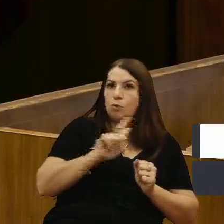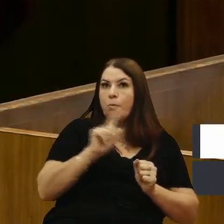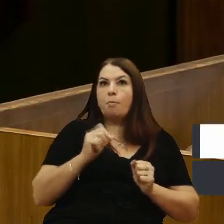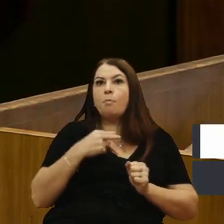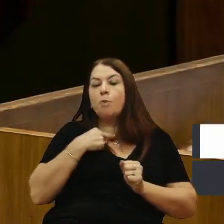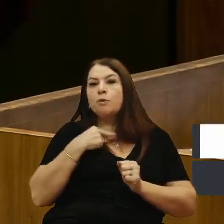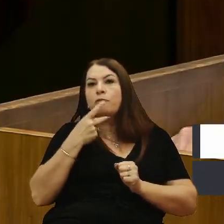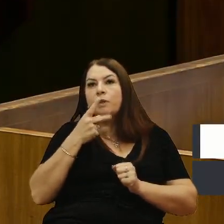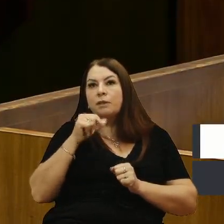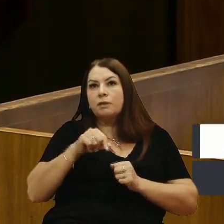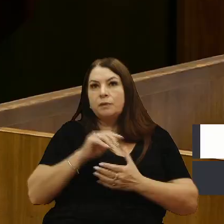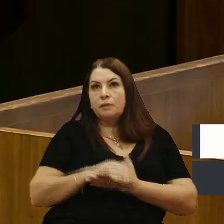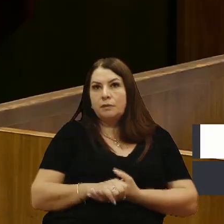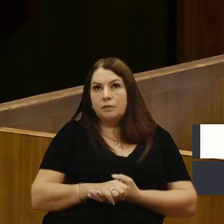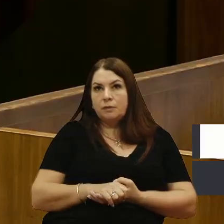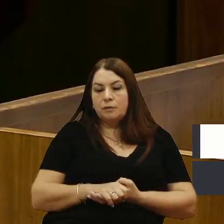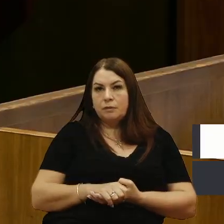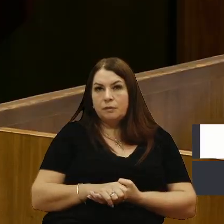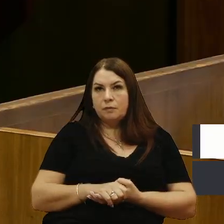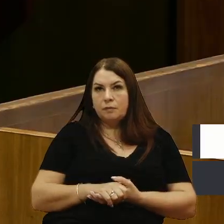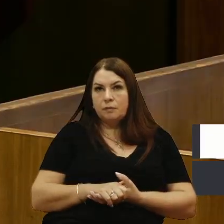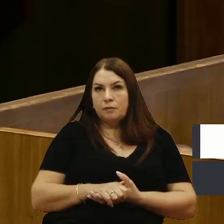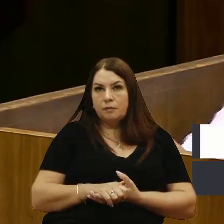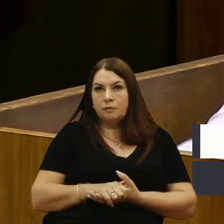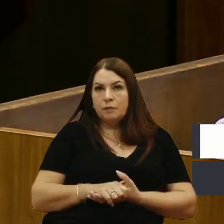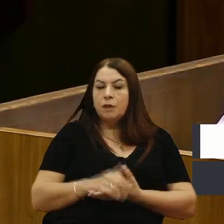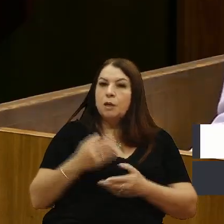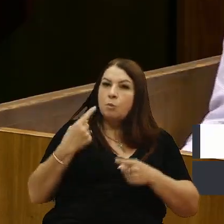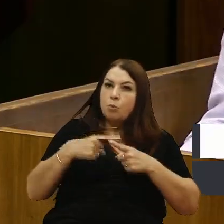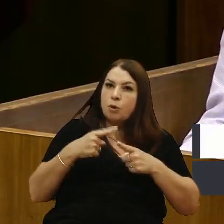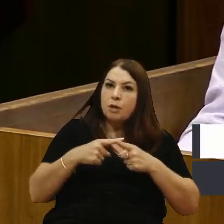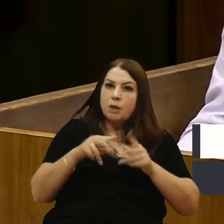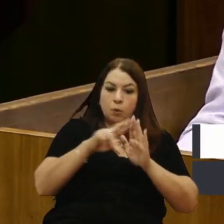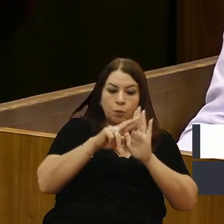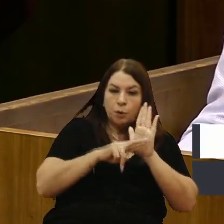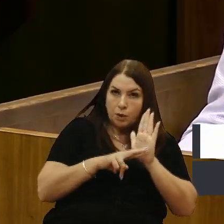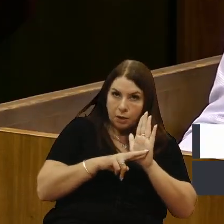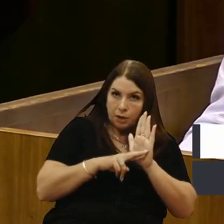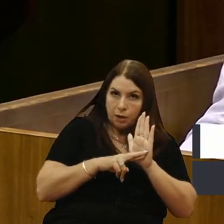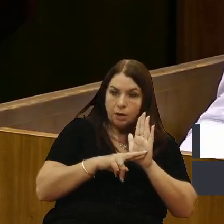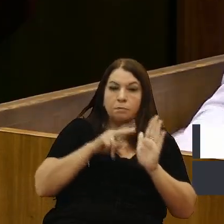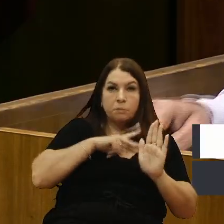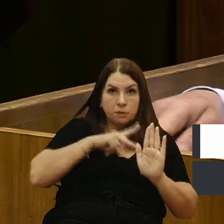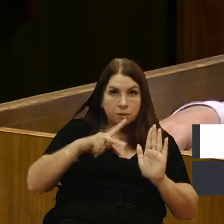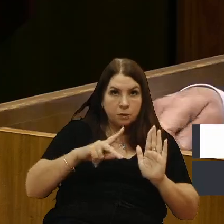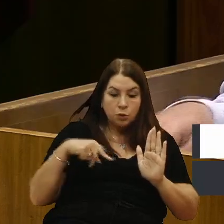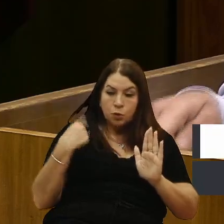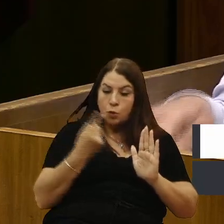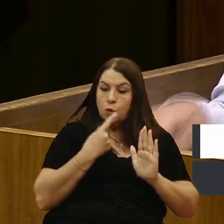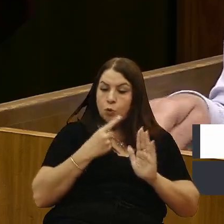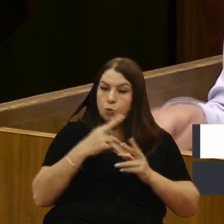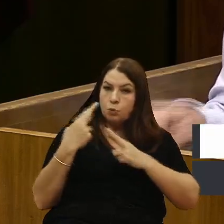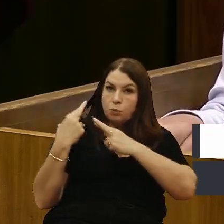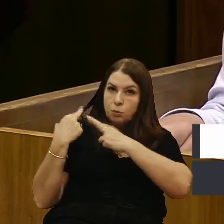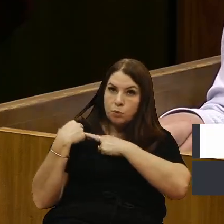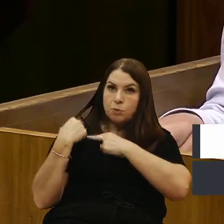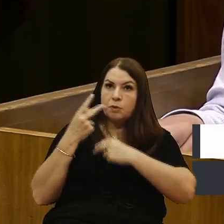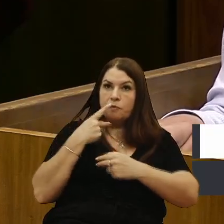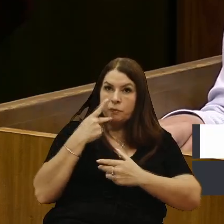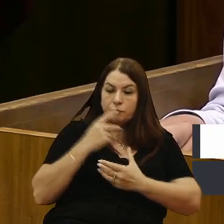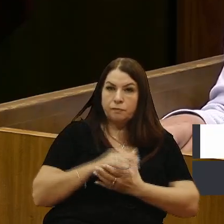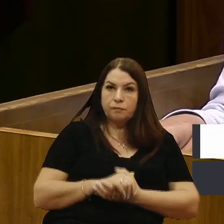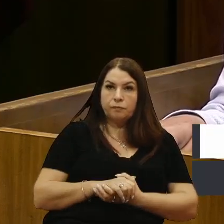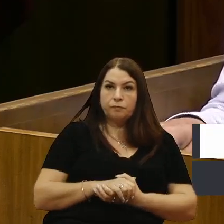falar aquilo que eu quero falar aqui. Até porque está no regimento, senhor presidente, que nós somos responsáveis por aquilo que